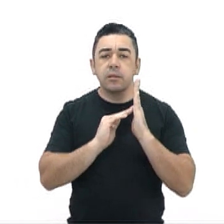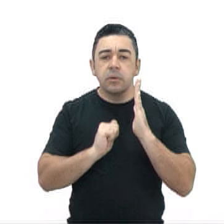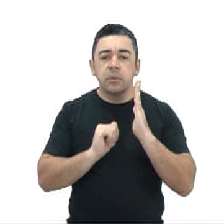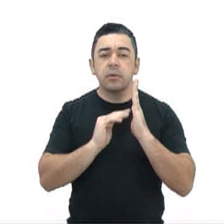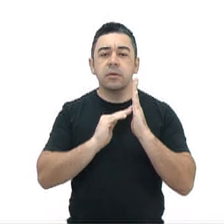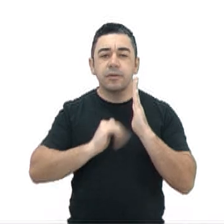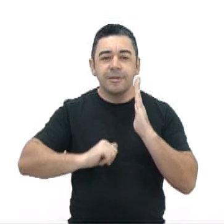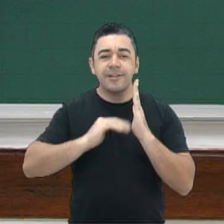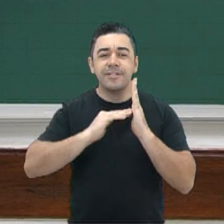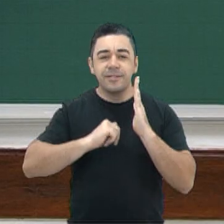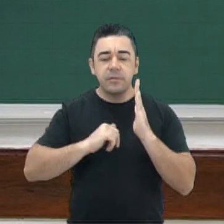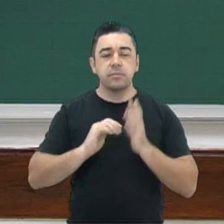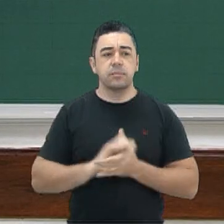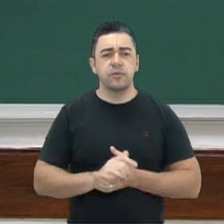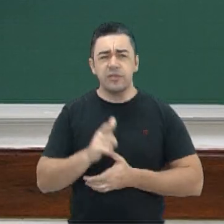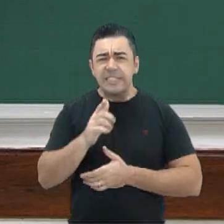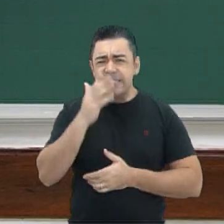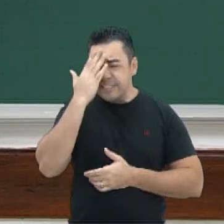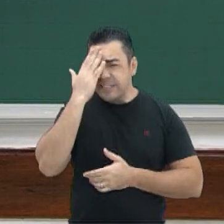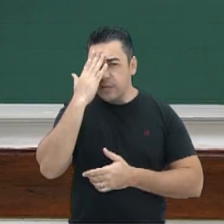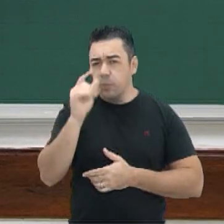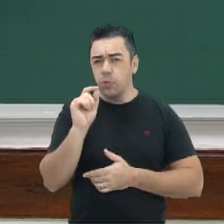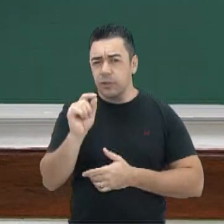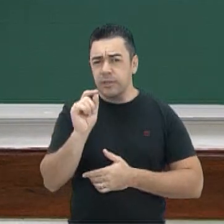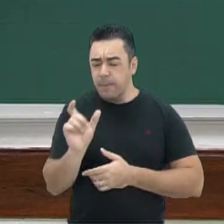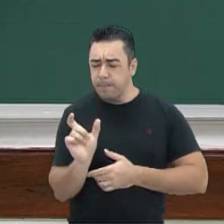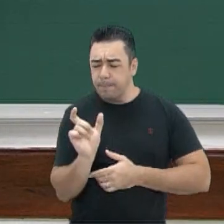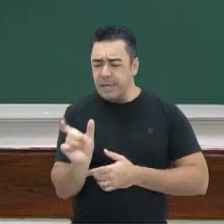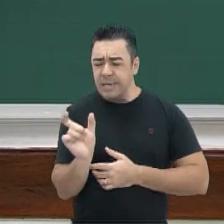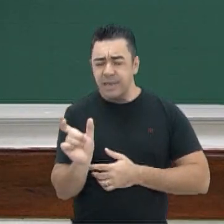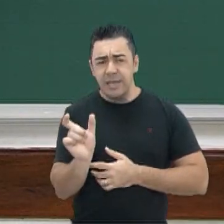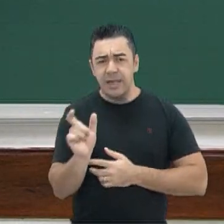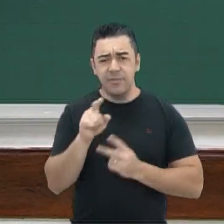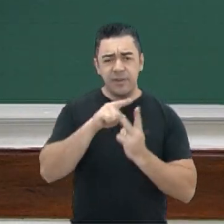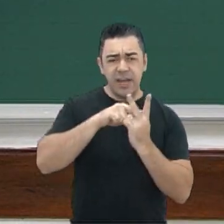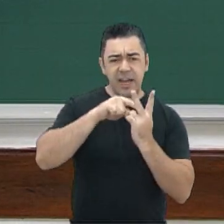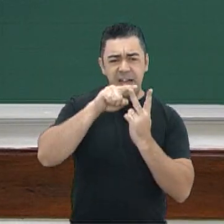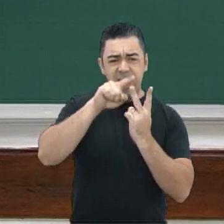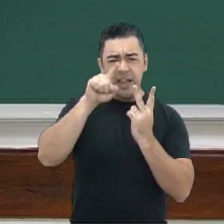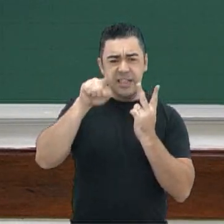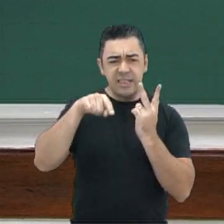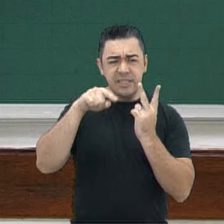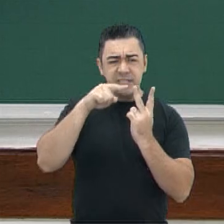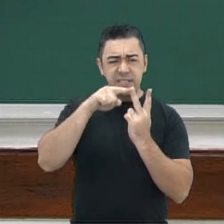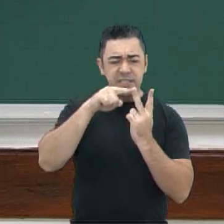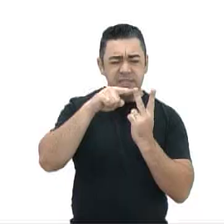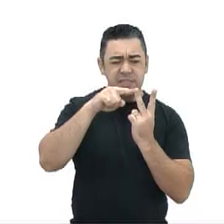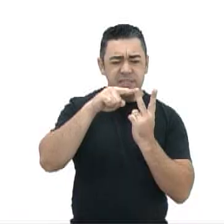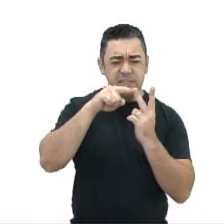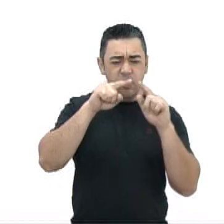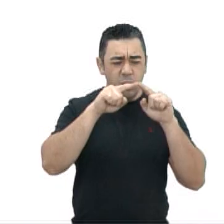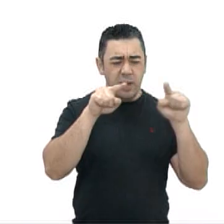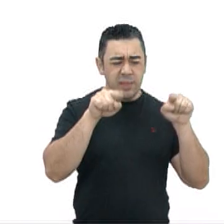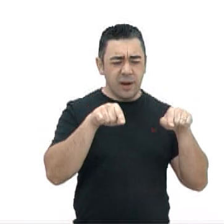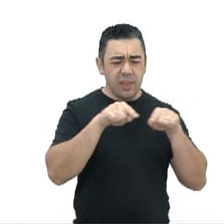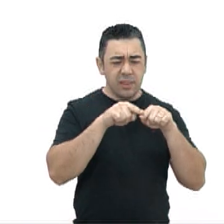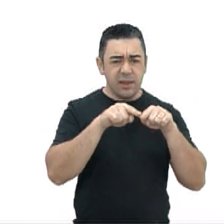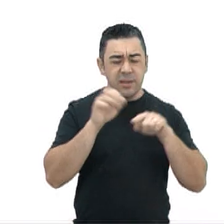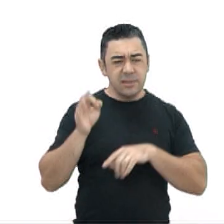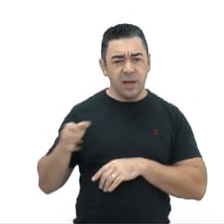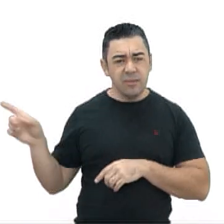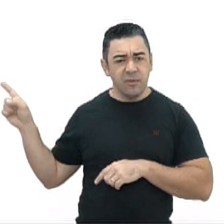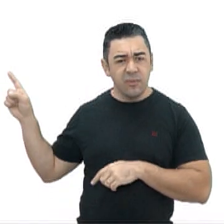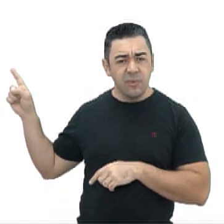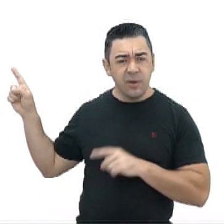antes de começar, você sabe qual é a origem do termo raiz quadrada? Será que raiz quadrada vem disso aqui?